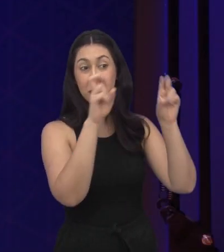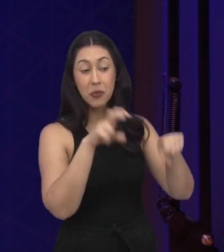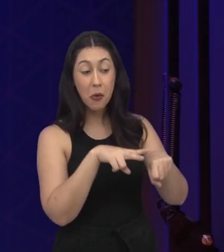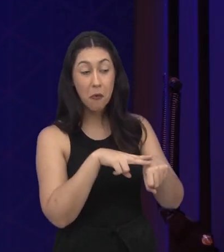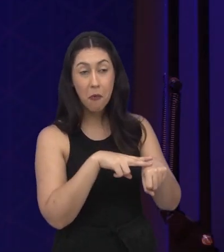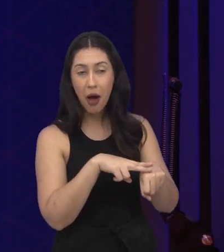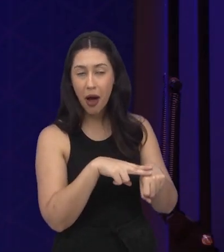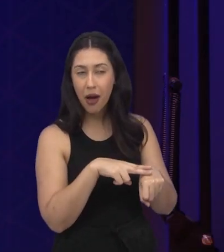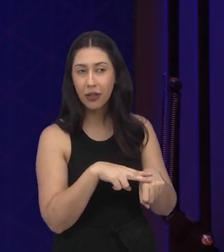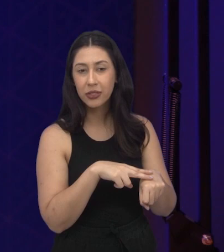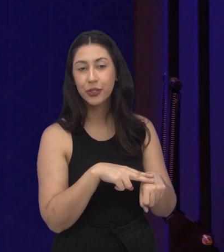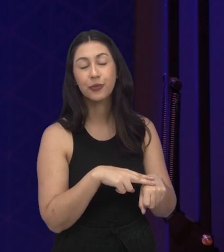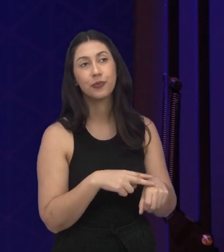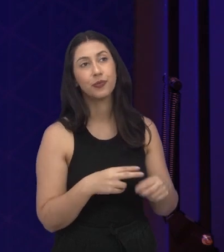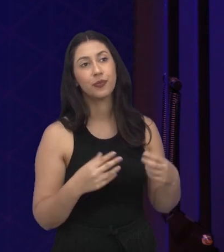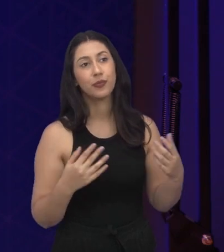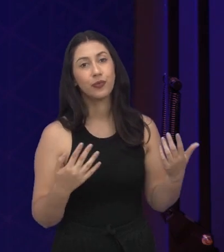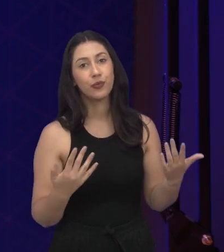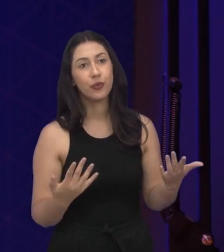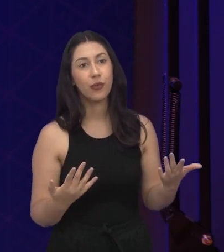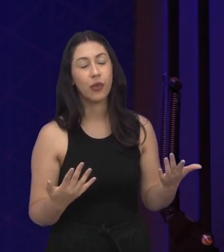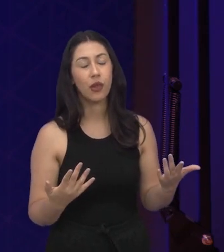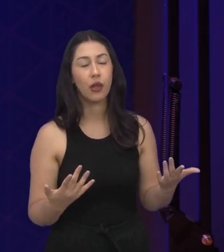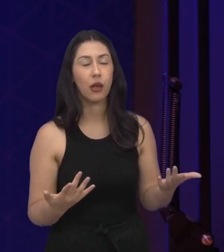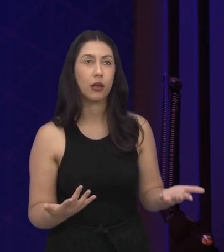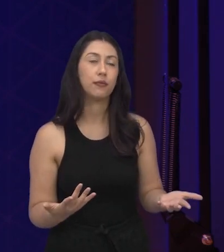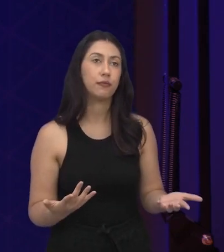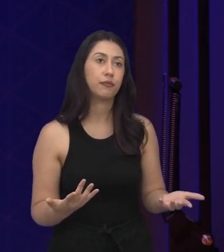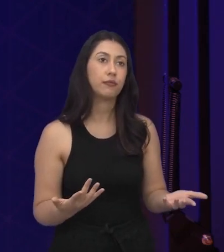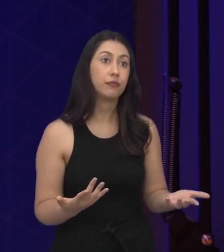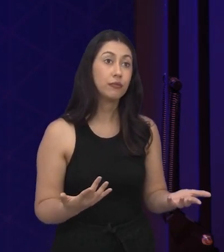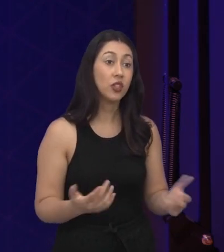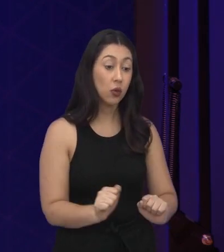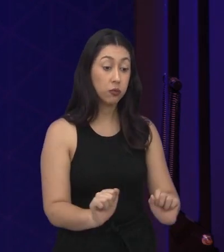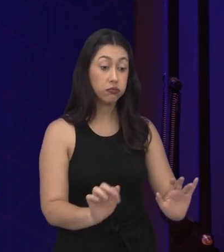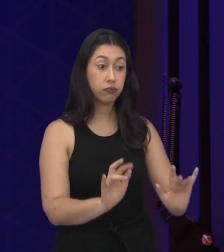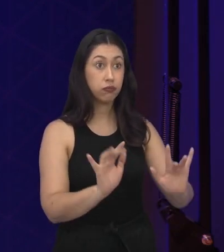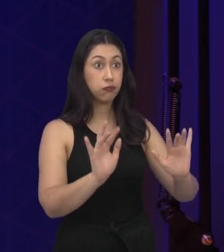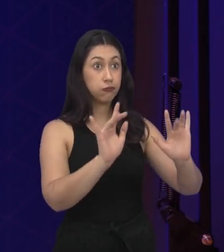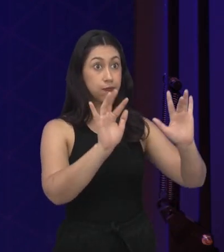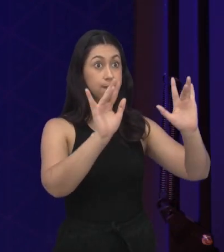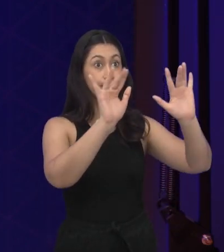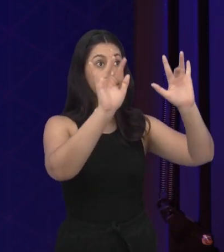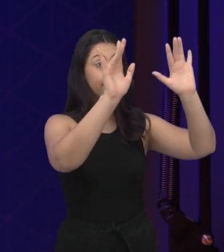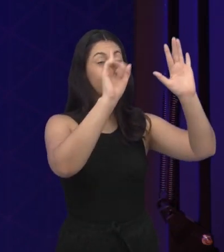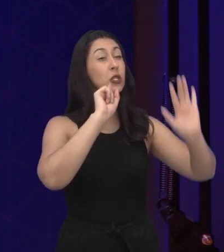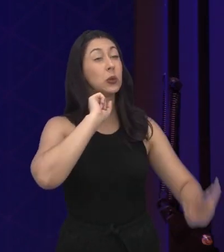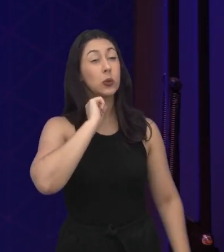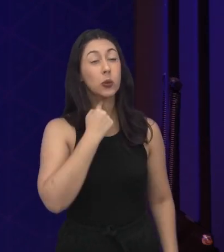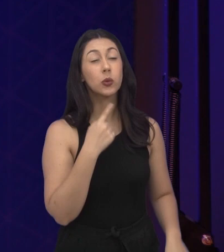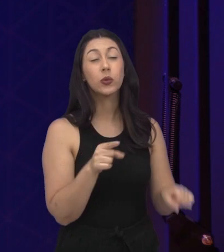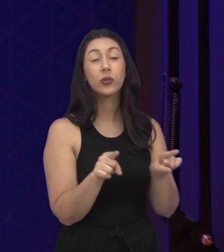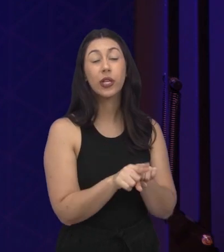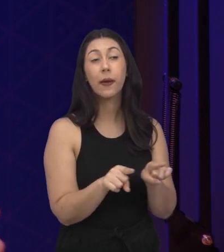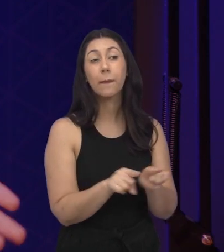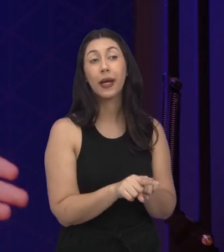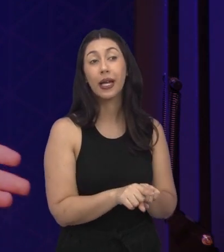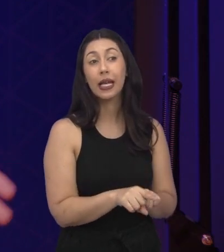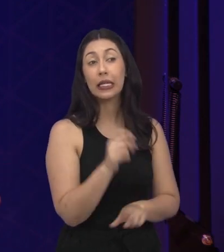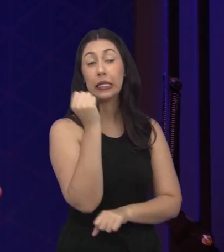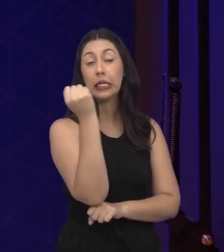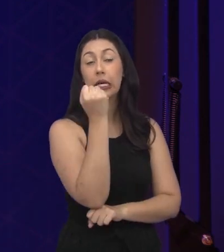né, além dessa questão da emissão dos gases poluentes, né, uma outra coisa que também é muito